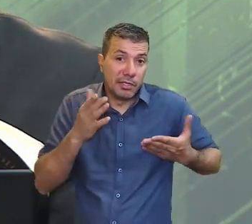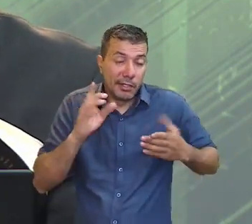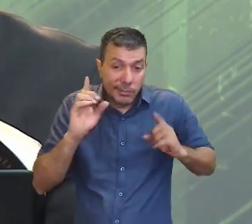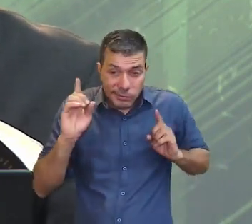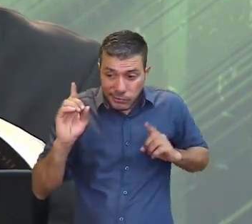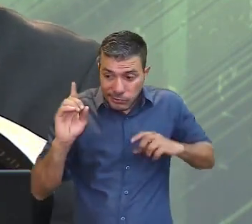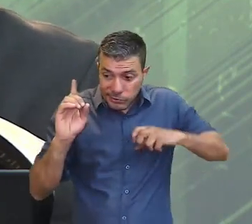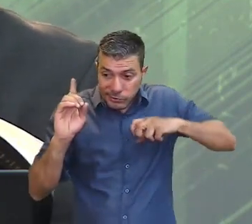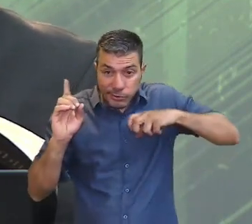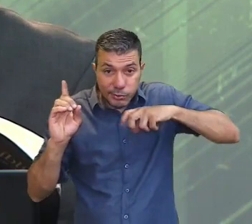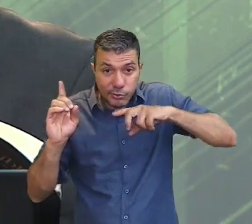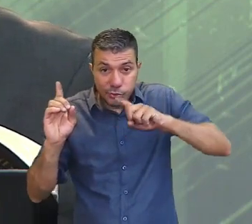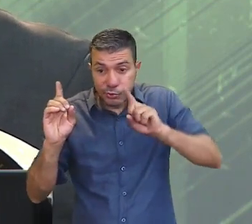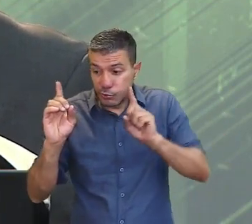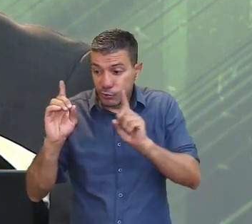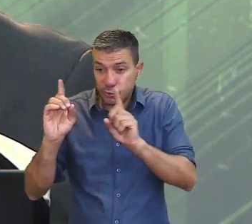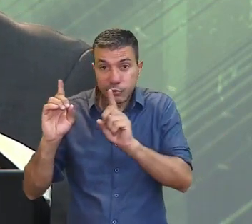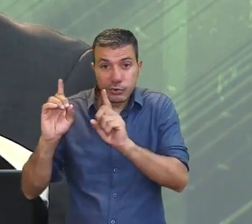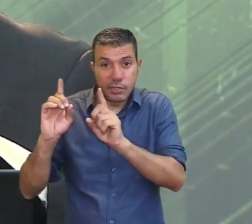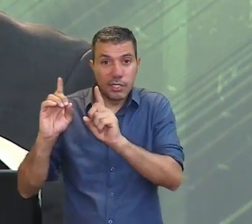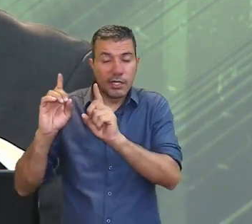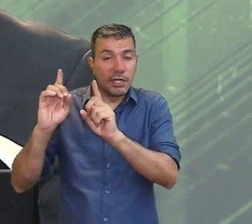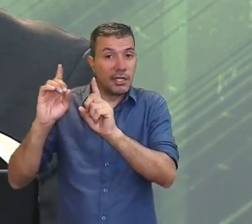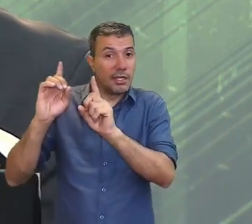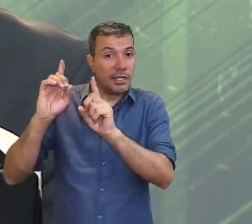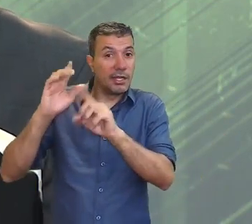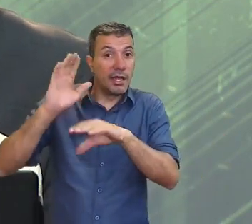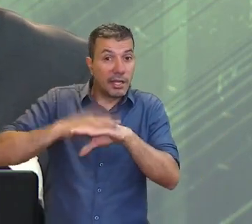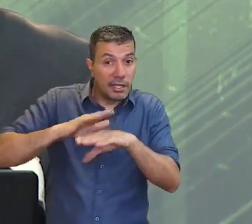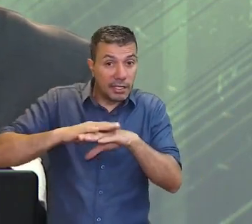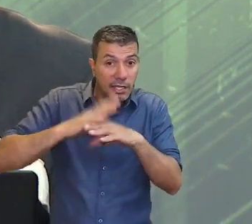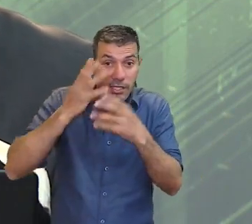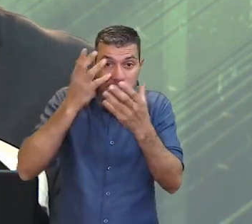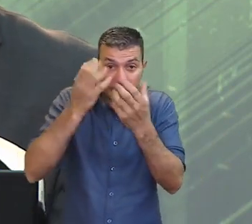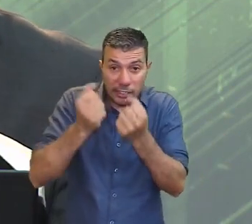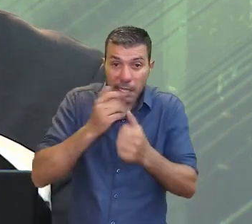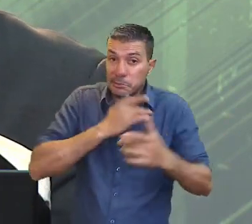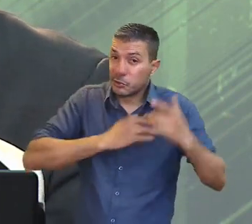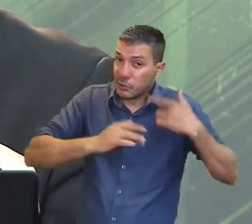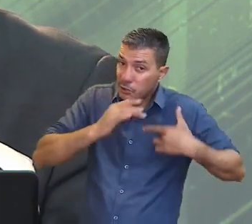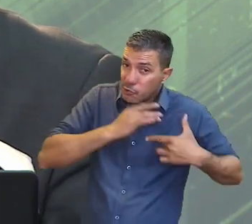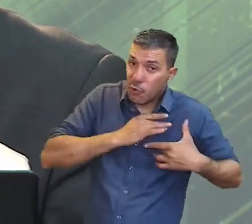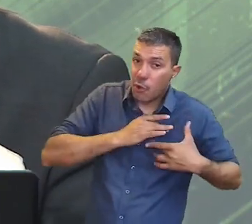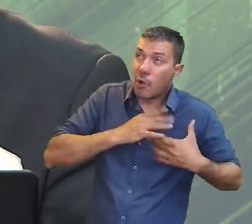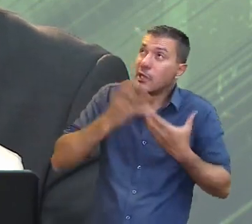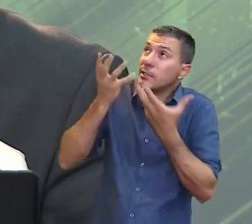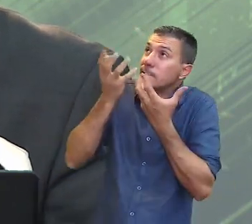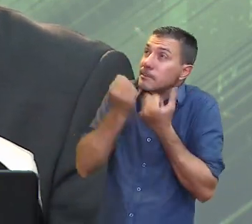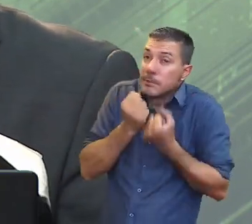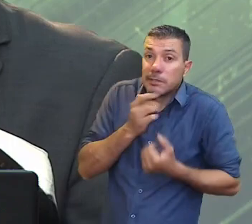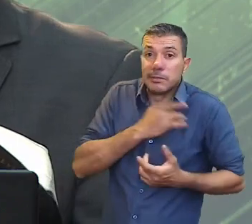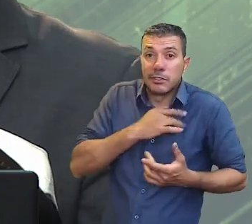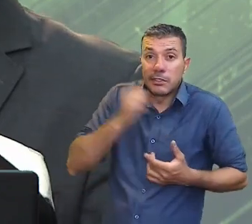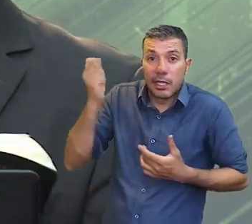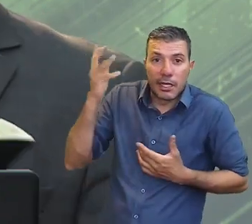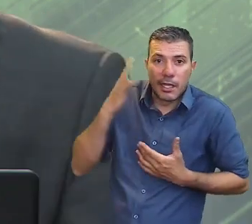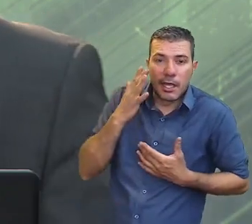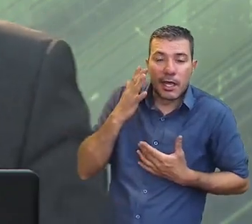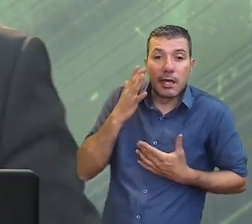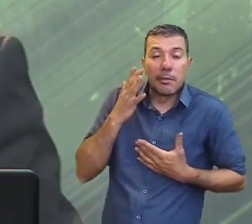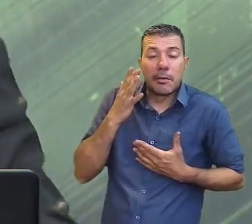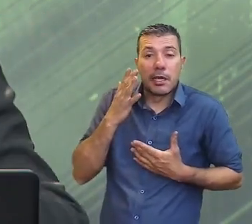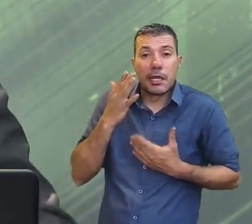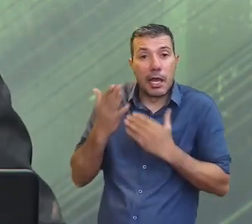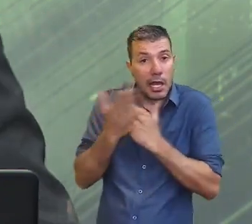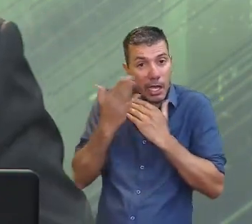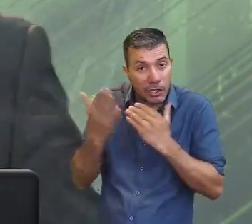portanto, confiadamente junto ao trono da graça, a fim de recebermos misericórdia, como o senhor mencionou, e acharmos graça para